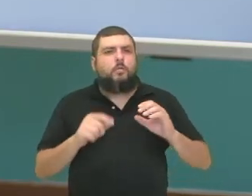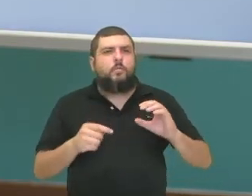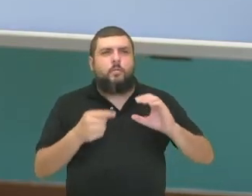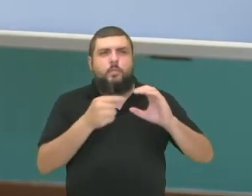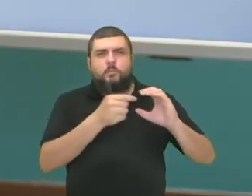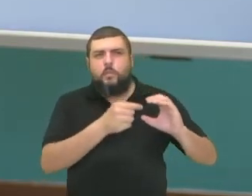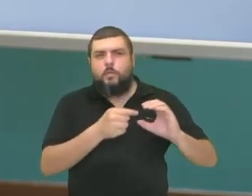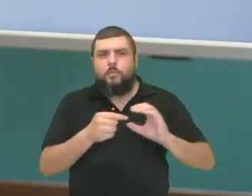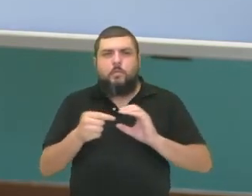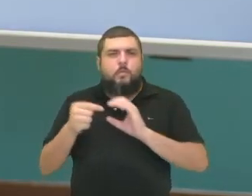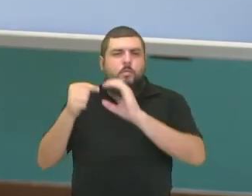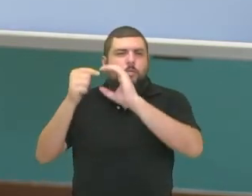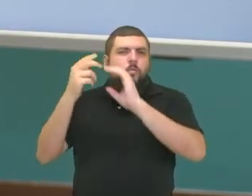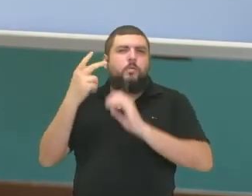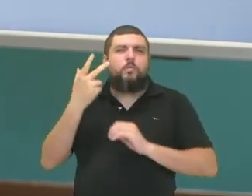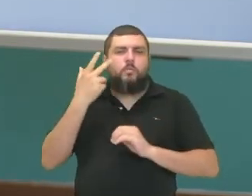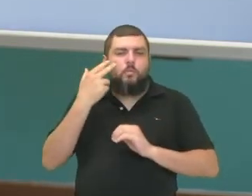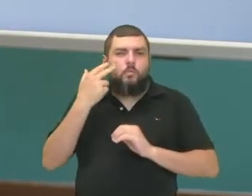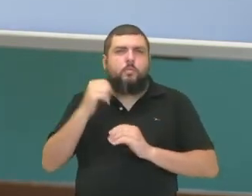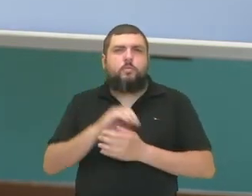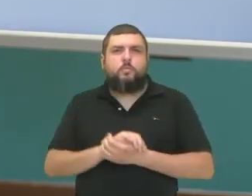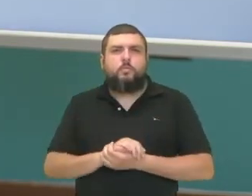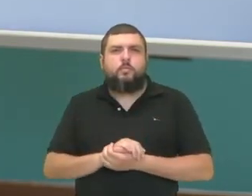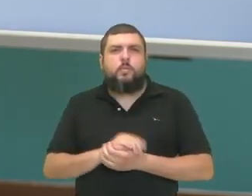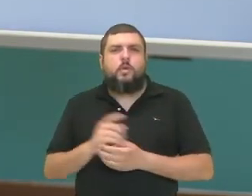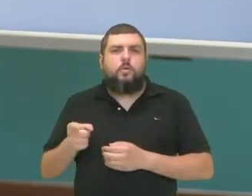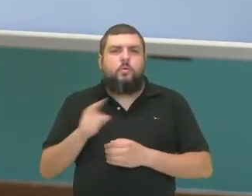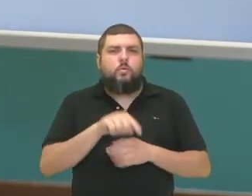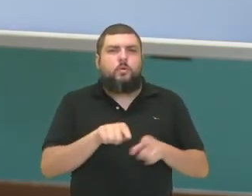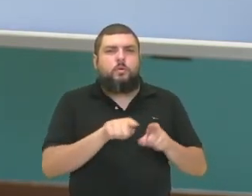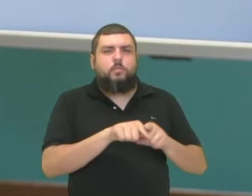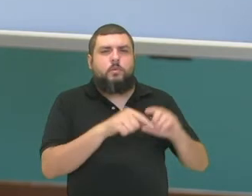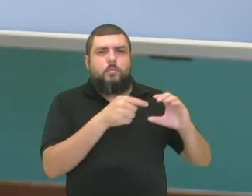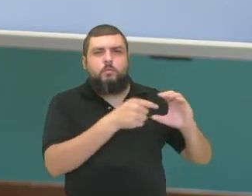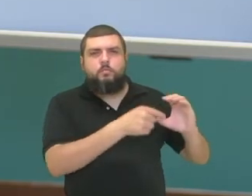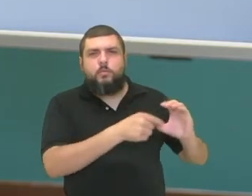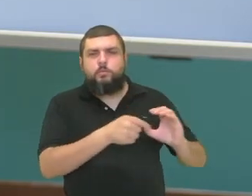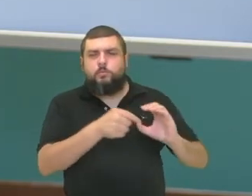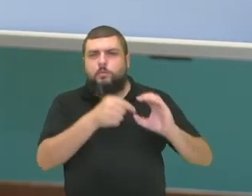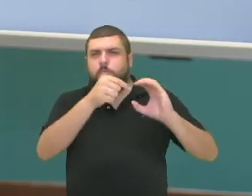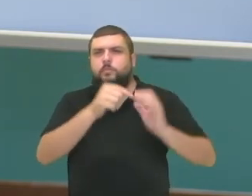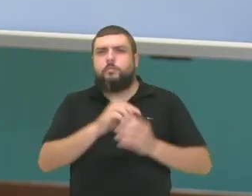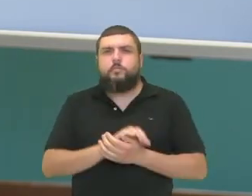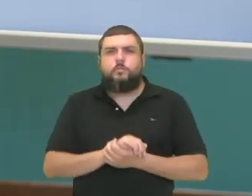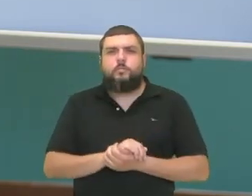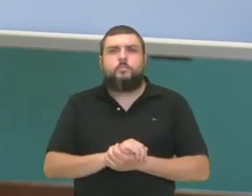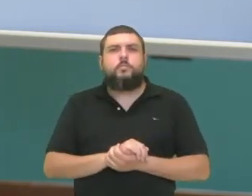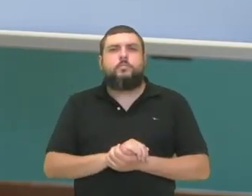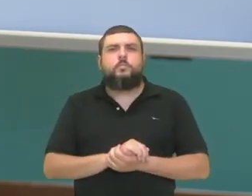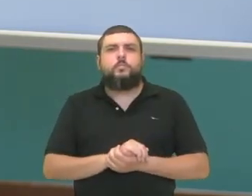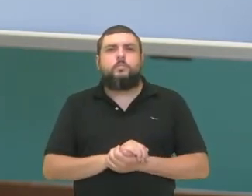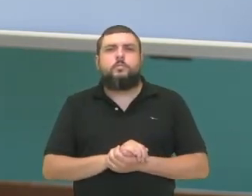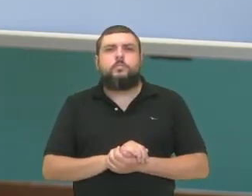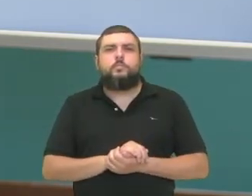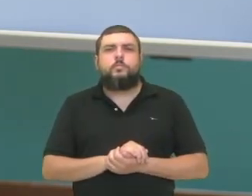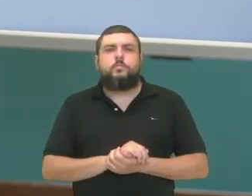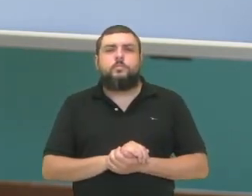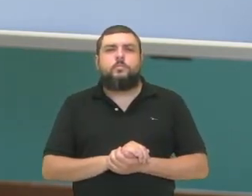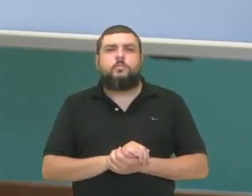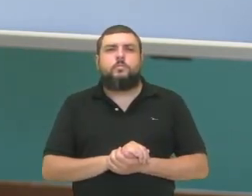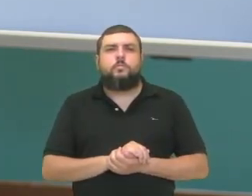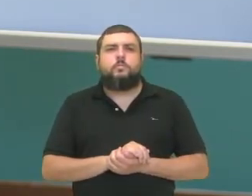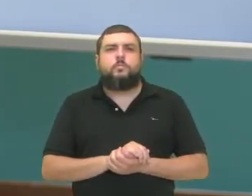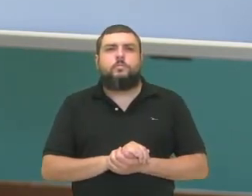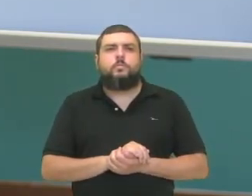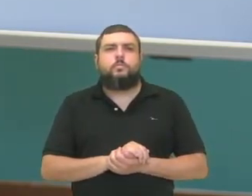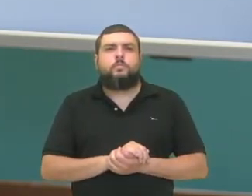e heterogênea. Aqui, cadeia carbônica normal, saturada e homogênea. Muito bem, aqui